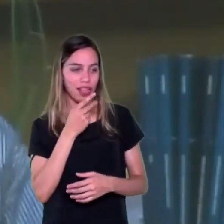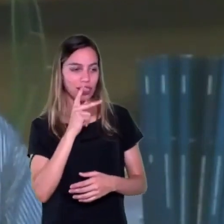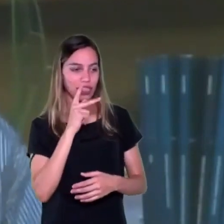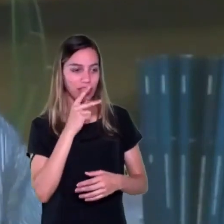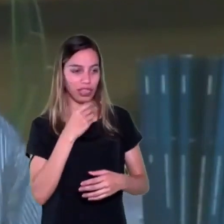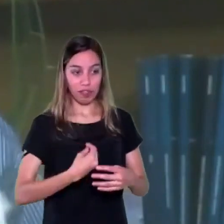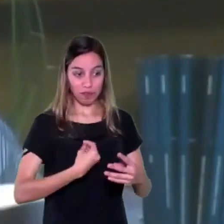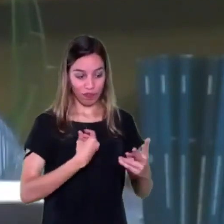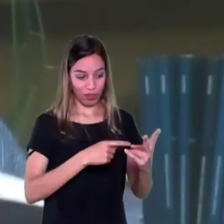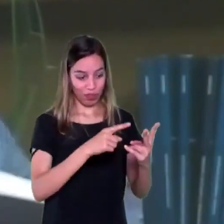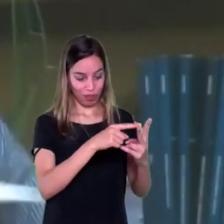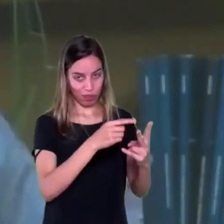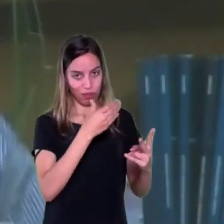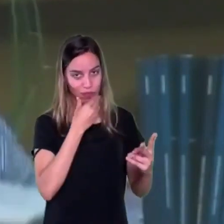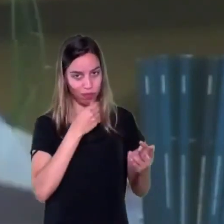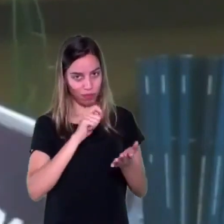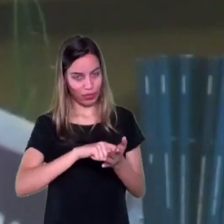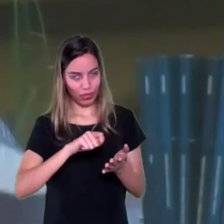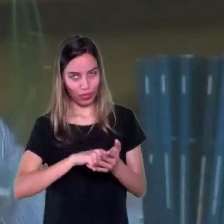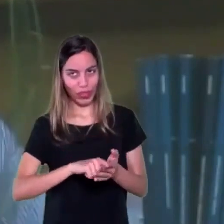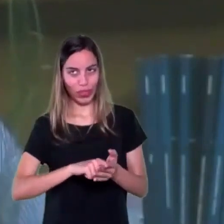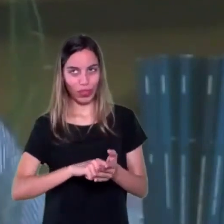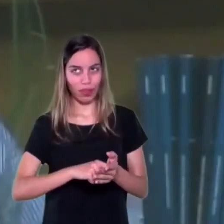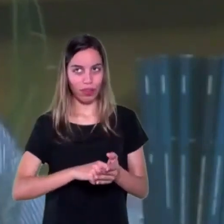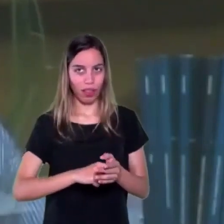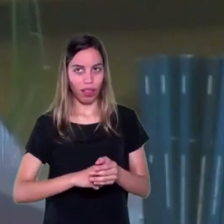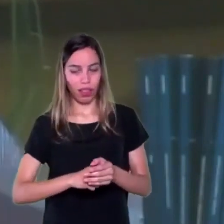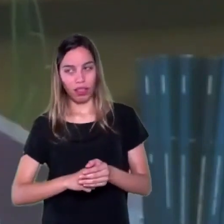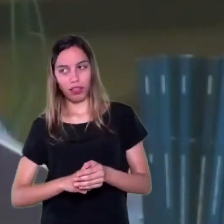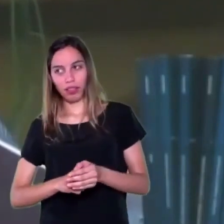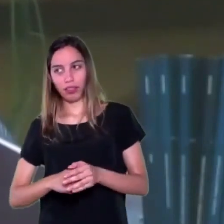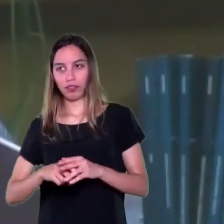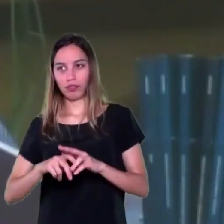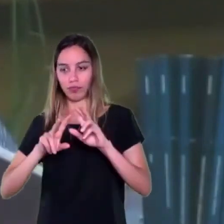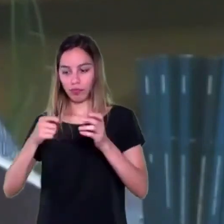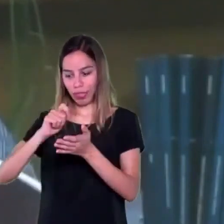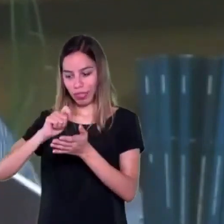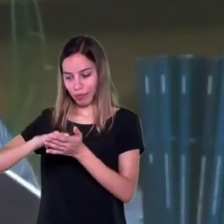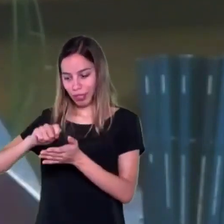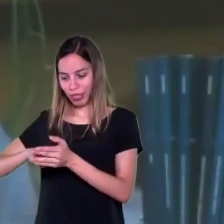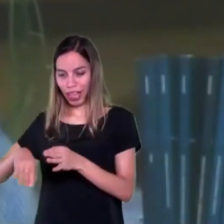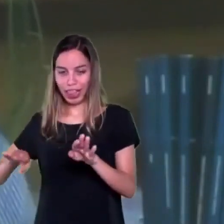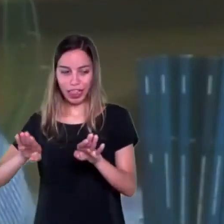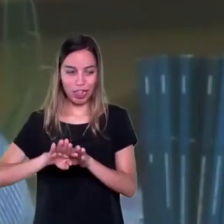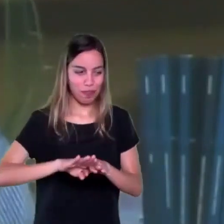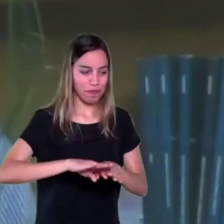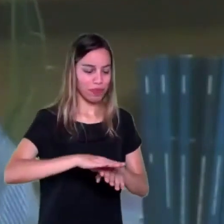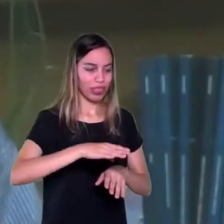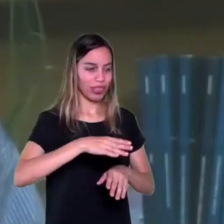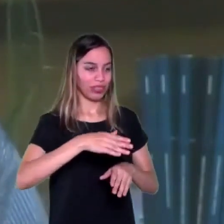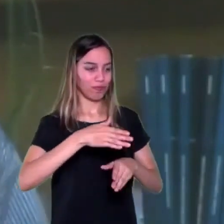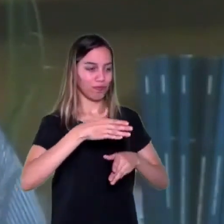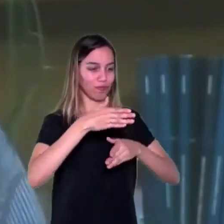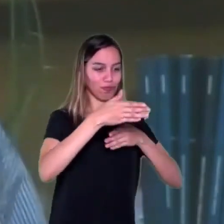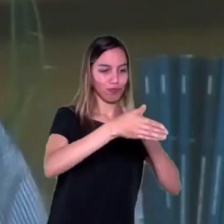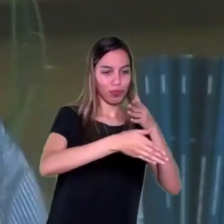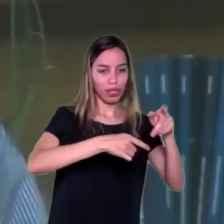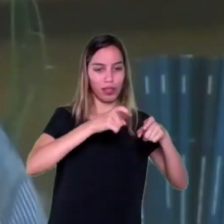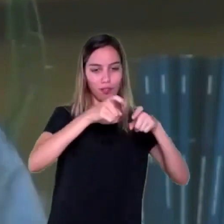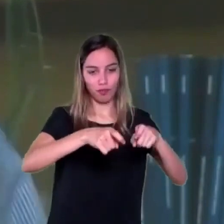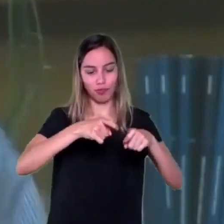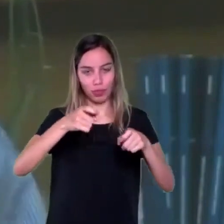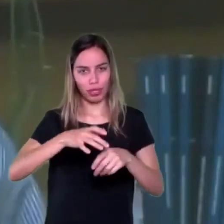na literatura e nos sertões de Minas, através de textos de autores novos. E esse livro